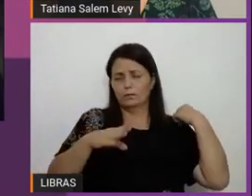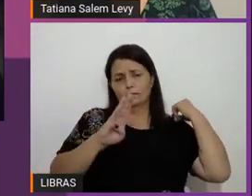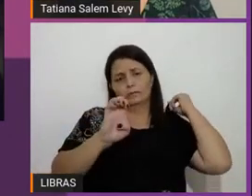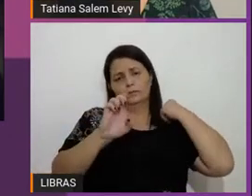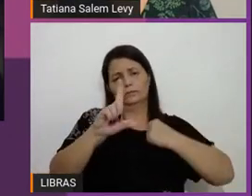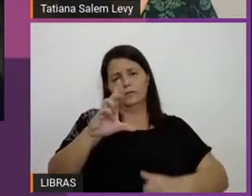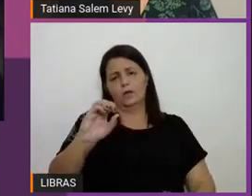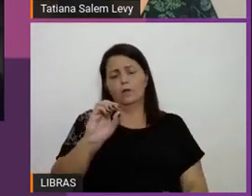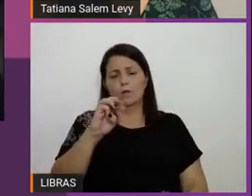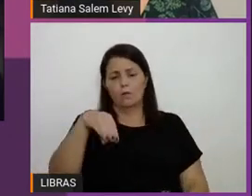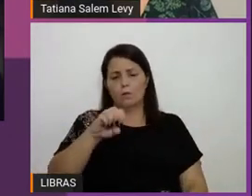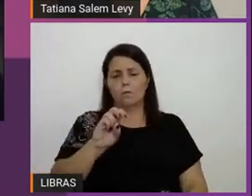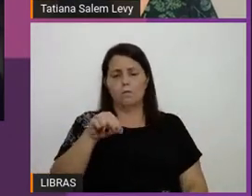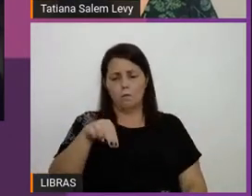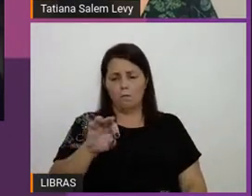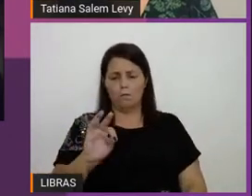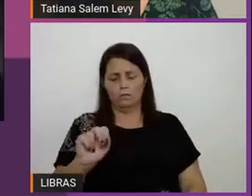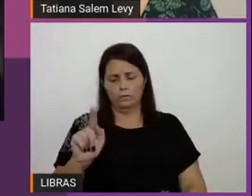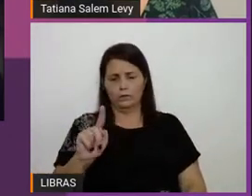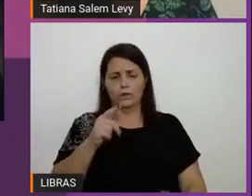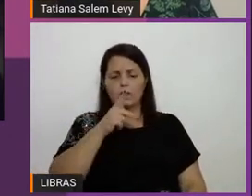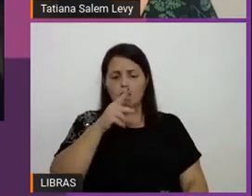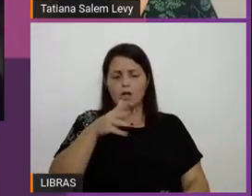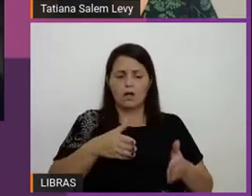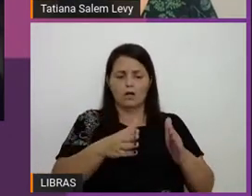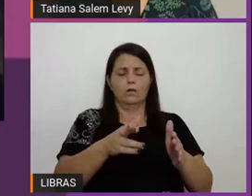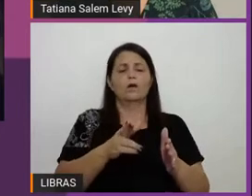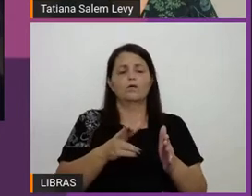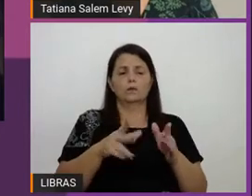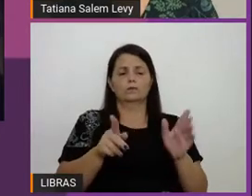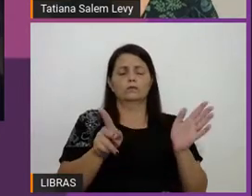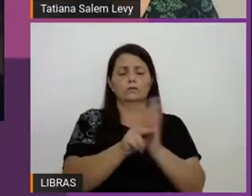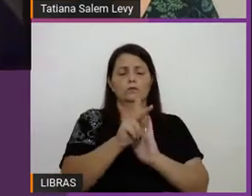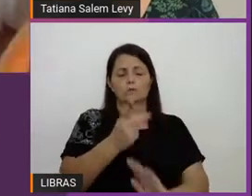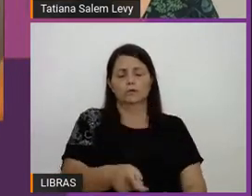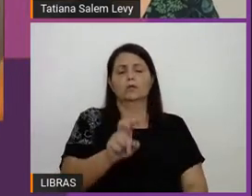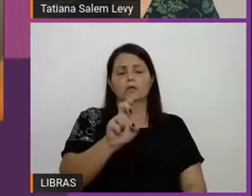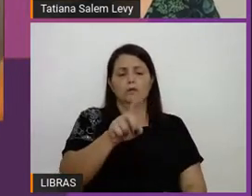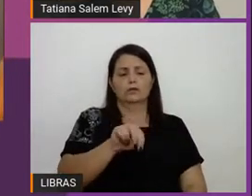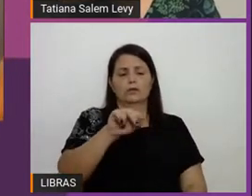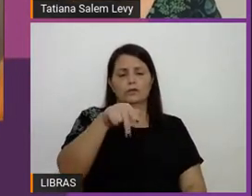águas do rio Xingu no Pará ele que é isso